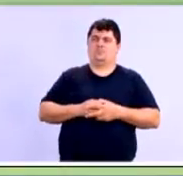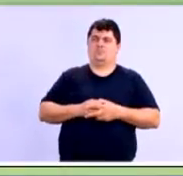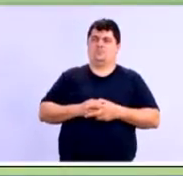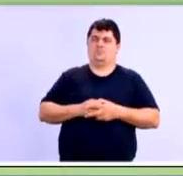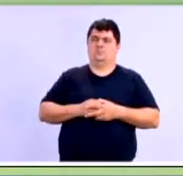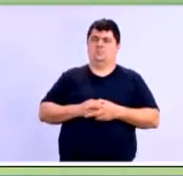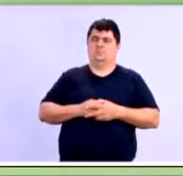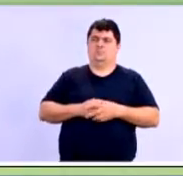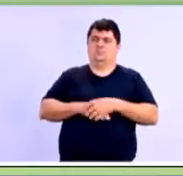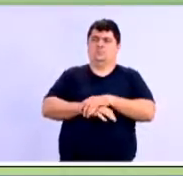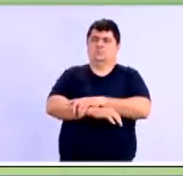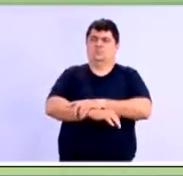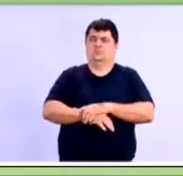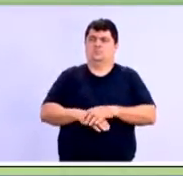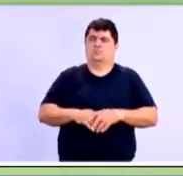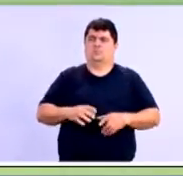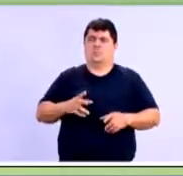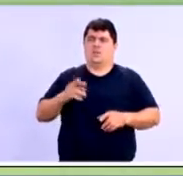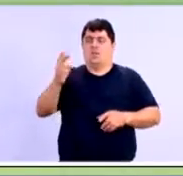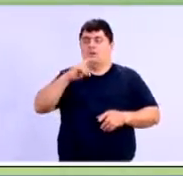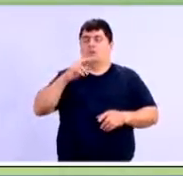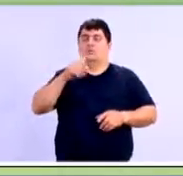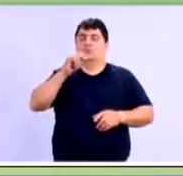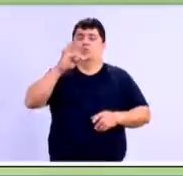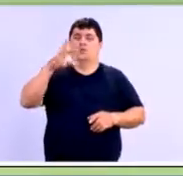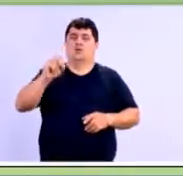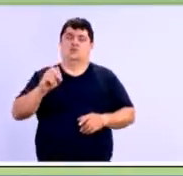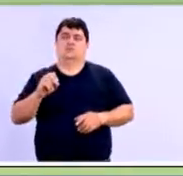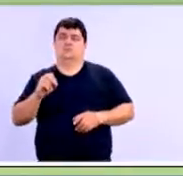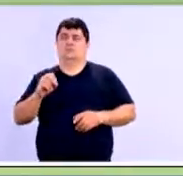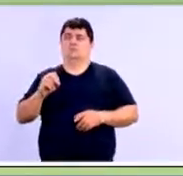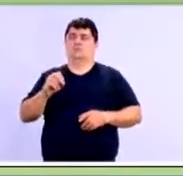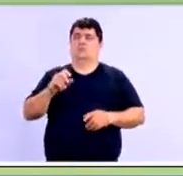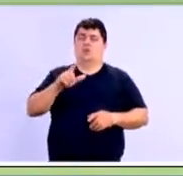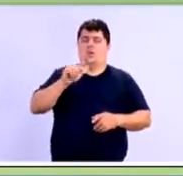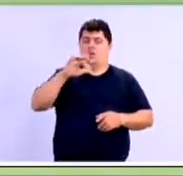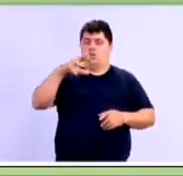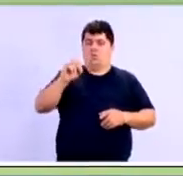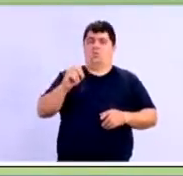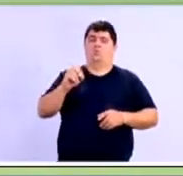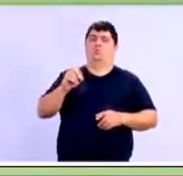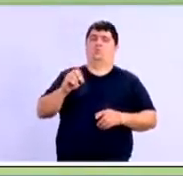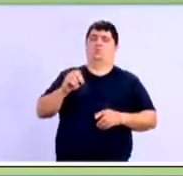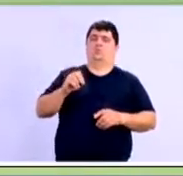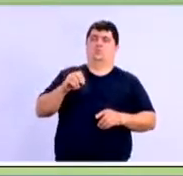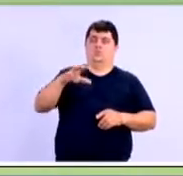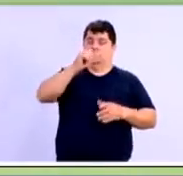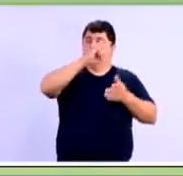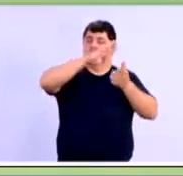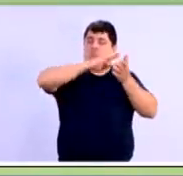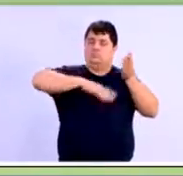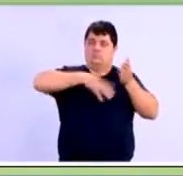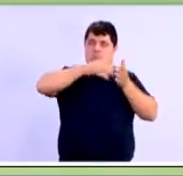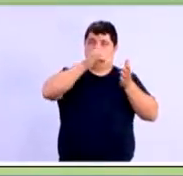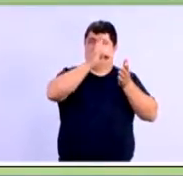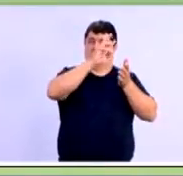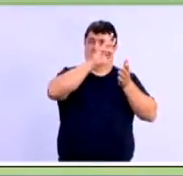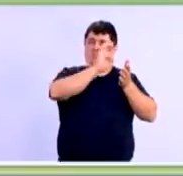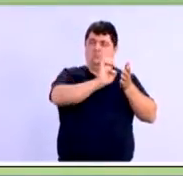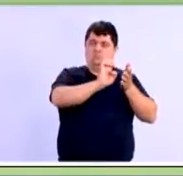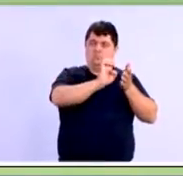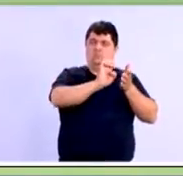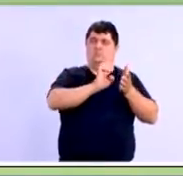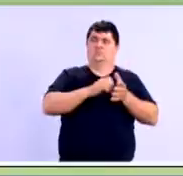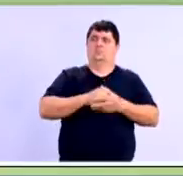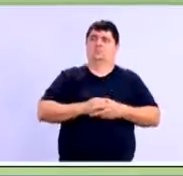é a parte? Então, o retorno sobre o ativo. O que é o retorno sobre o ativo? O lucro líquido, que eu vou pegar onde? Eu vou pegar lá da demonstração